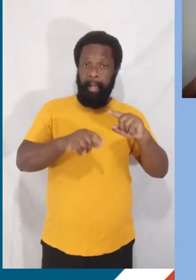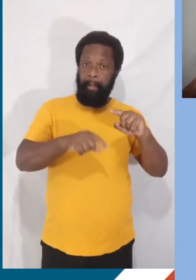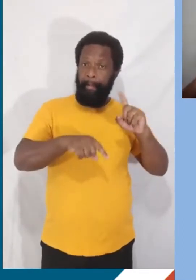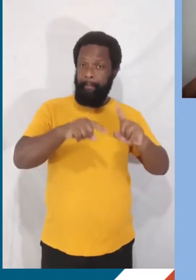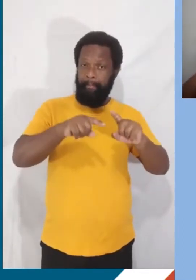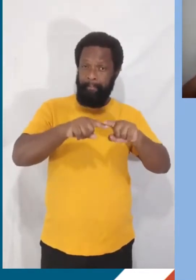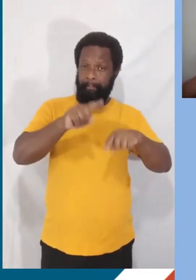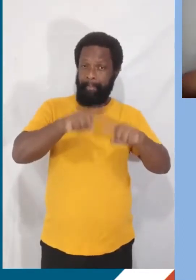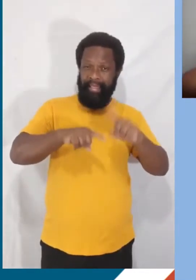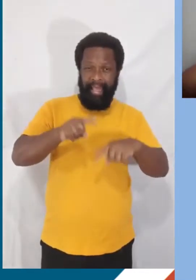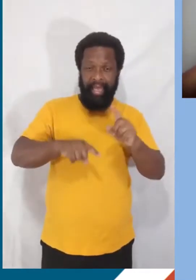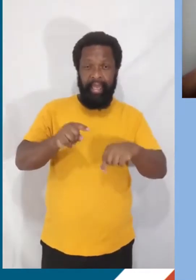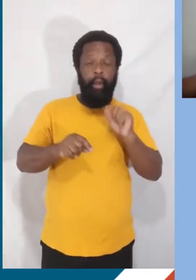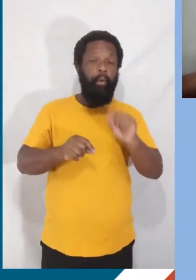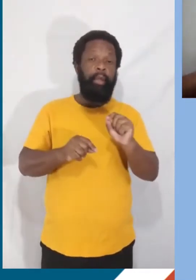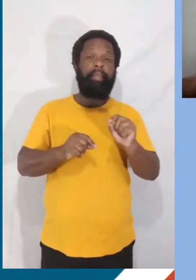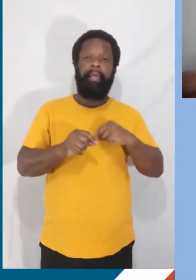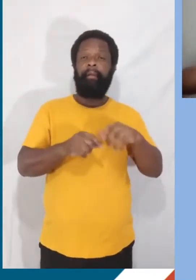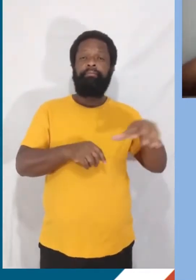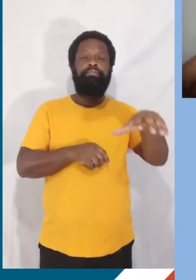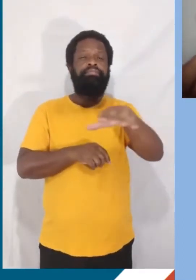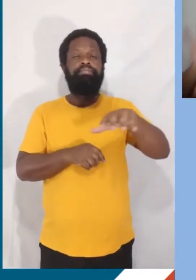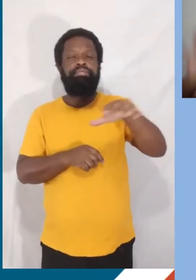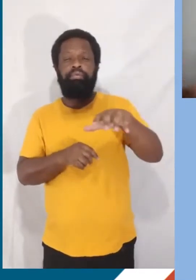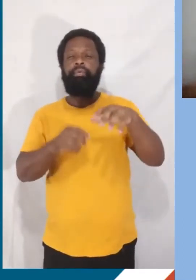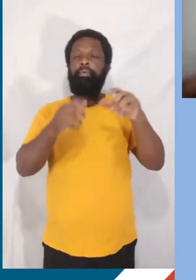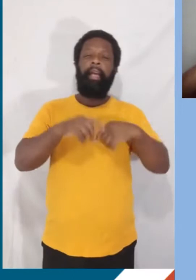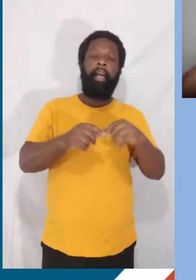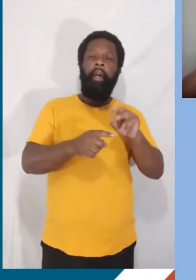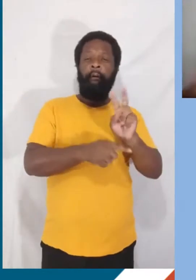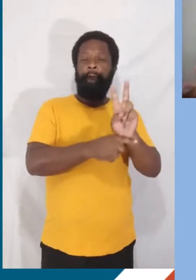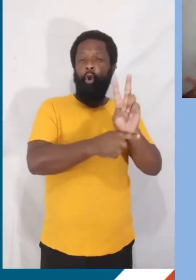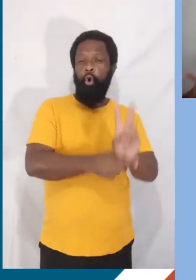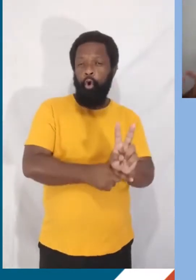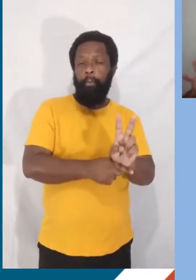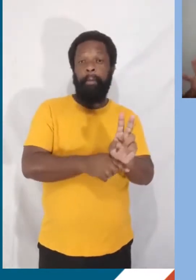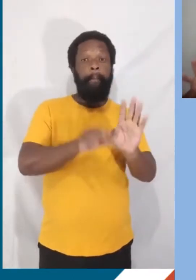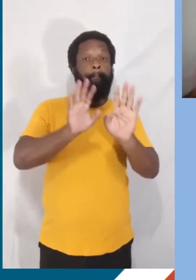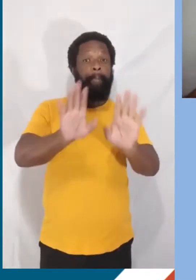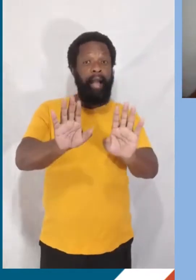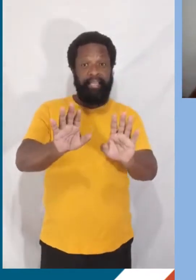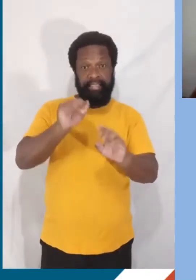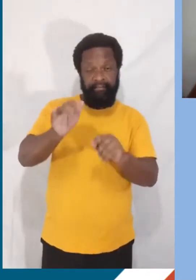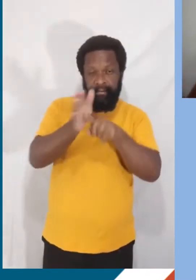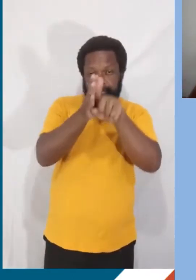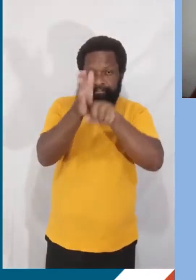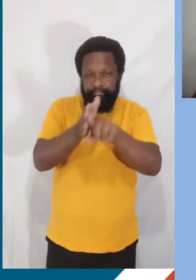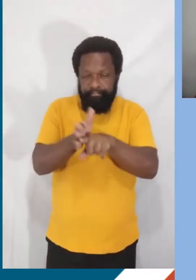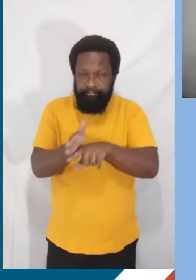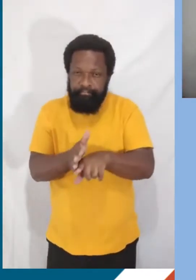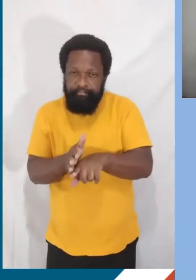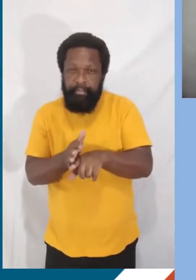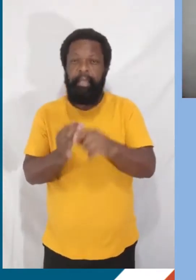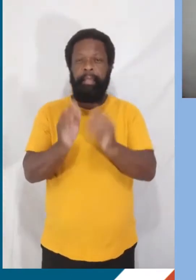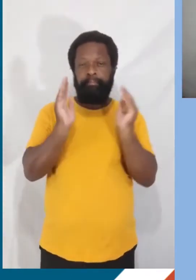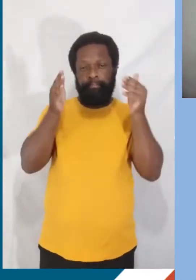nós temos a matéria, que, de uma maneira geral, que nada mais menos ocupa um lugar no espaço, tem volume, mas quando a gente tenta analisar